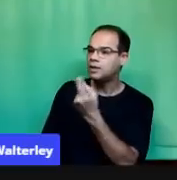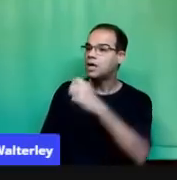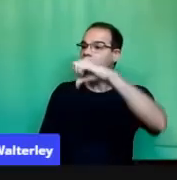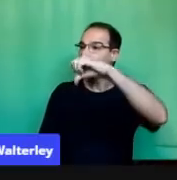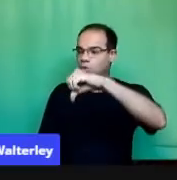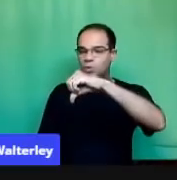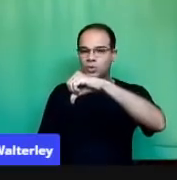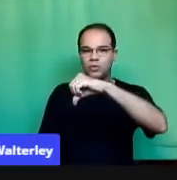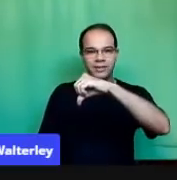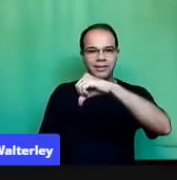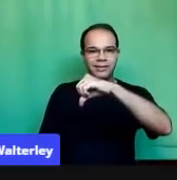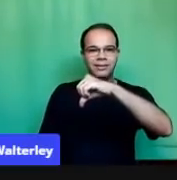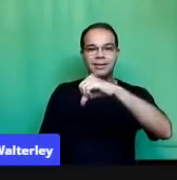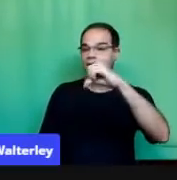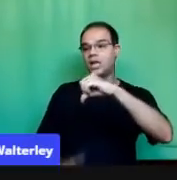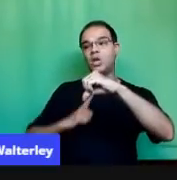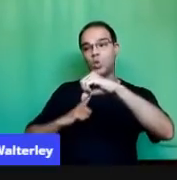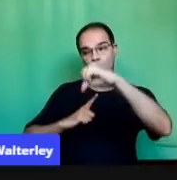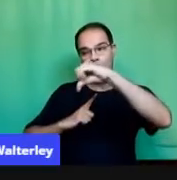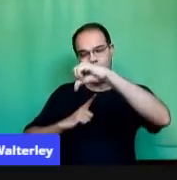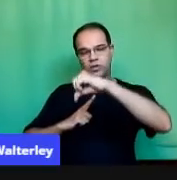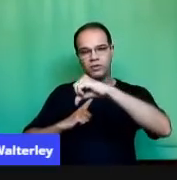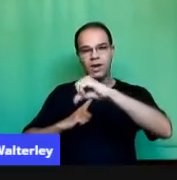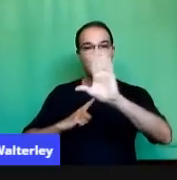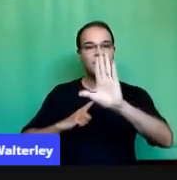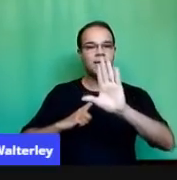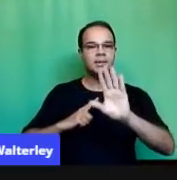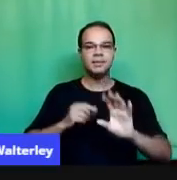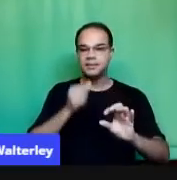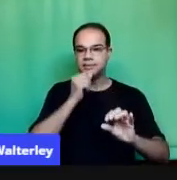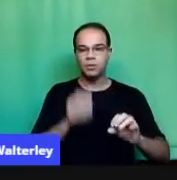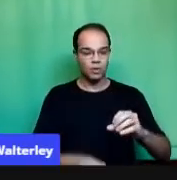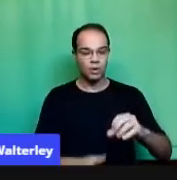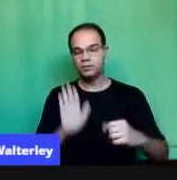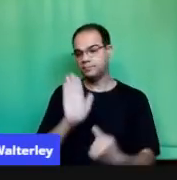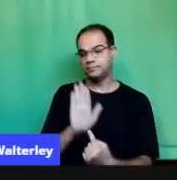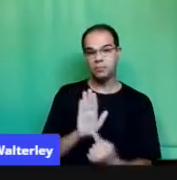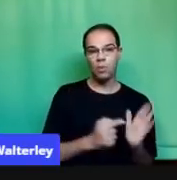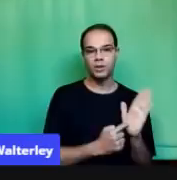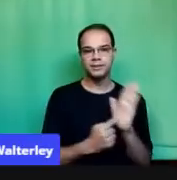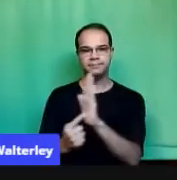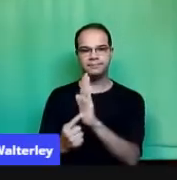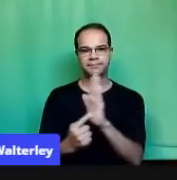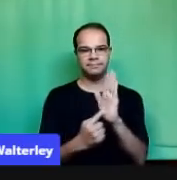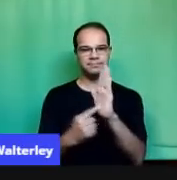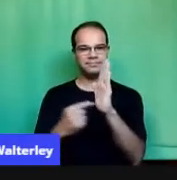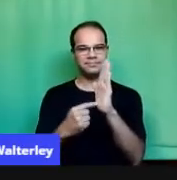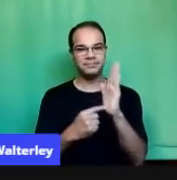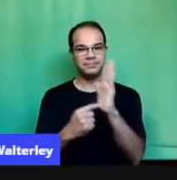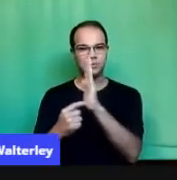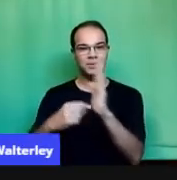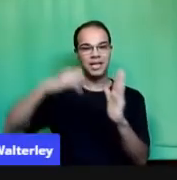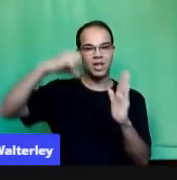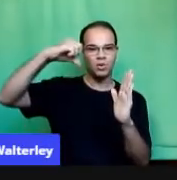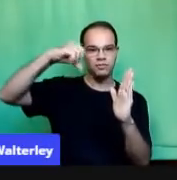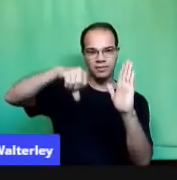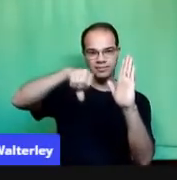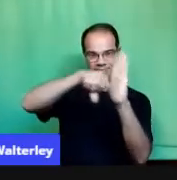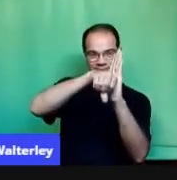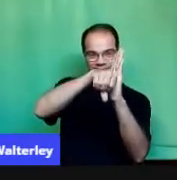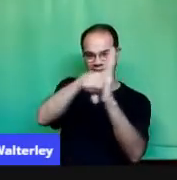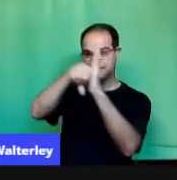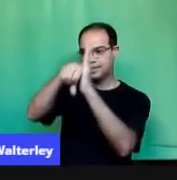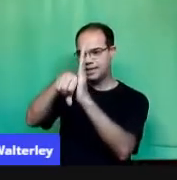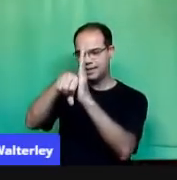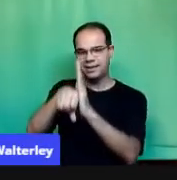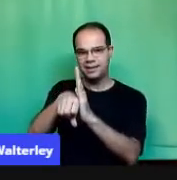conseguir reconhecer. Mas na contagem, ela já consegue reconhecer a quantidade de pessoas.